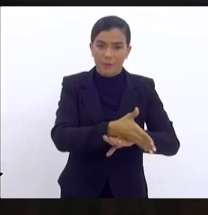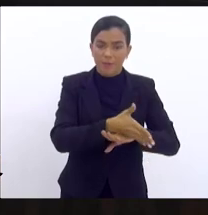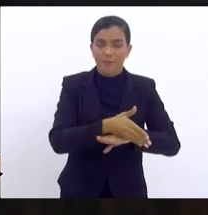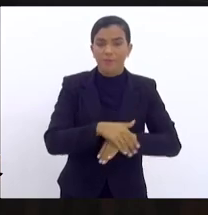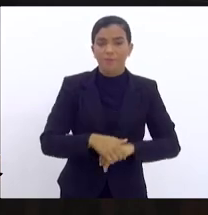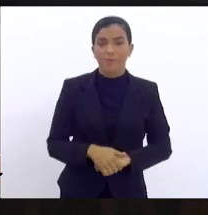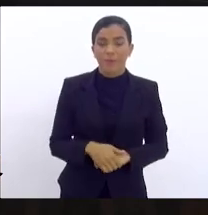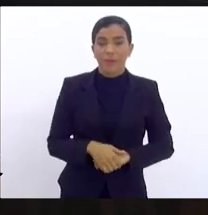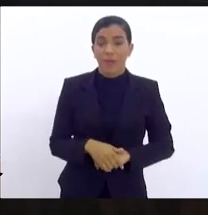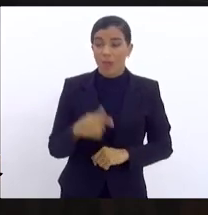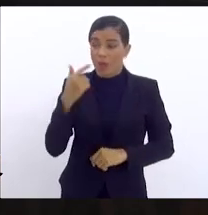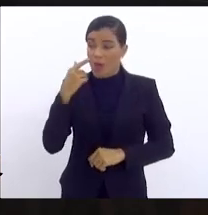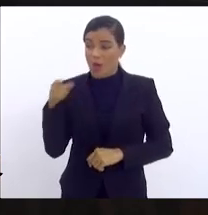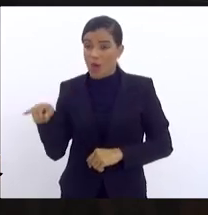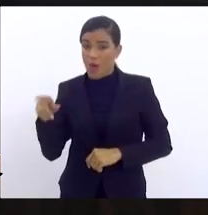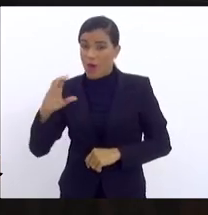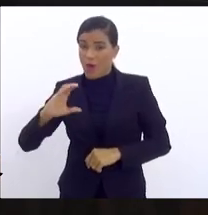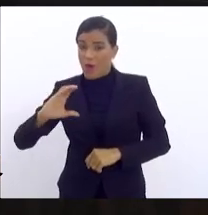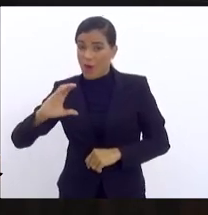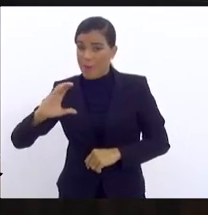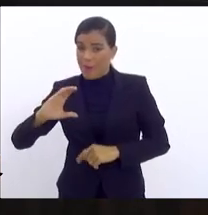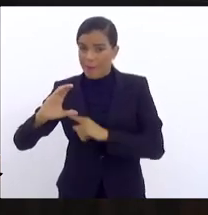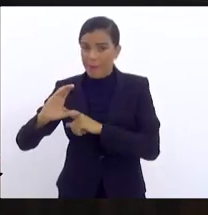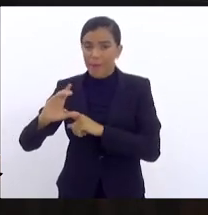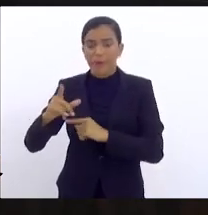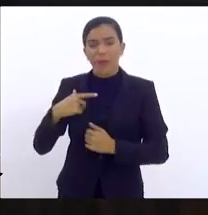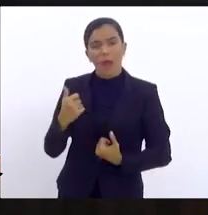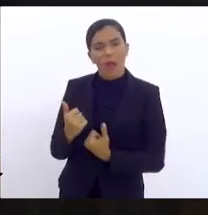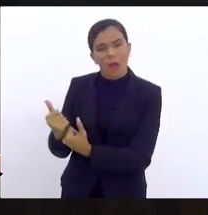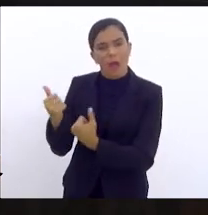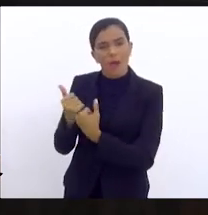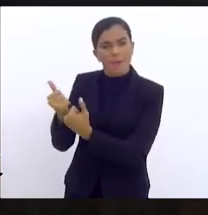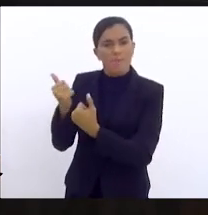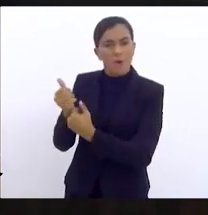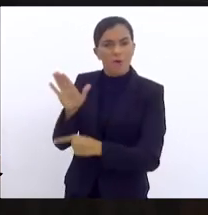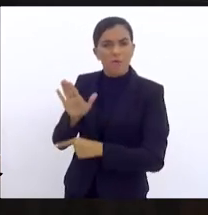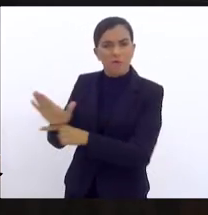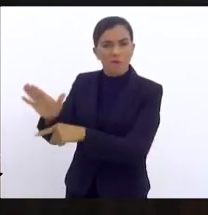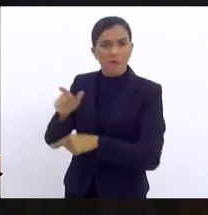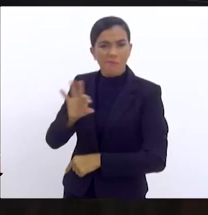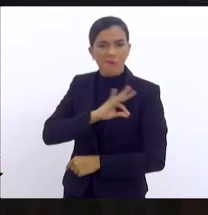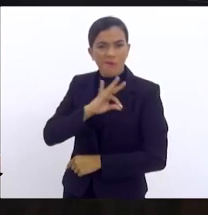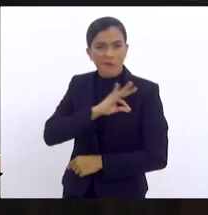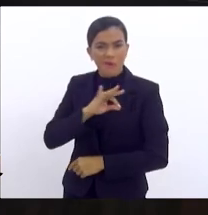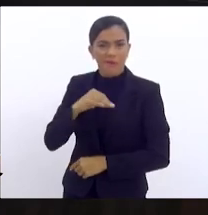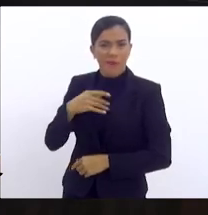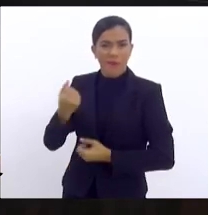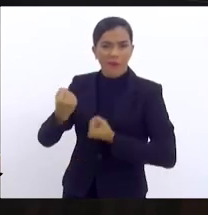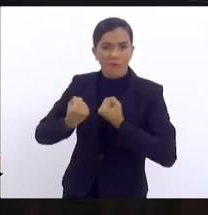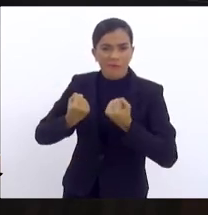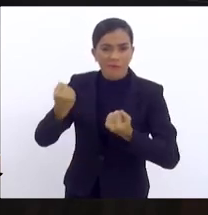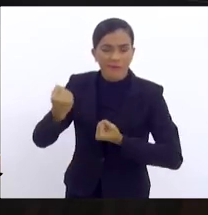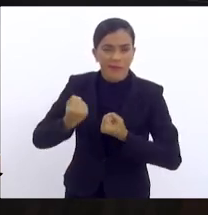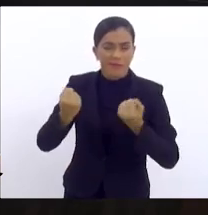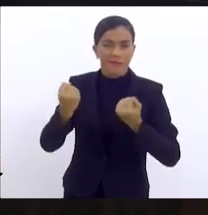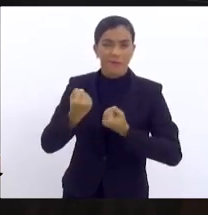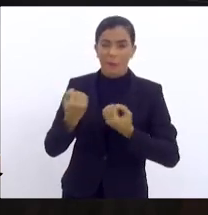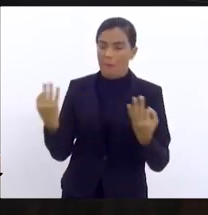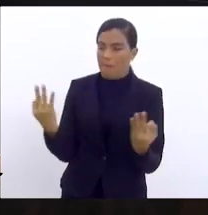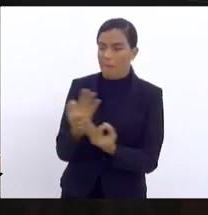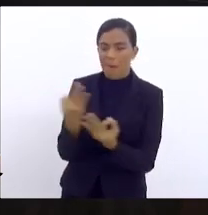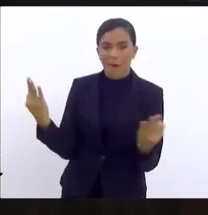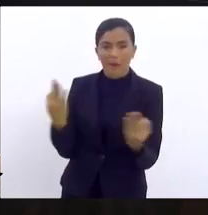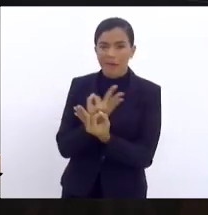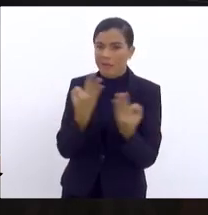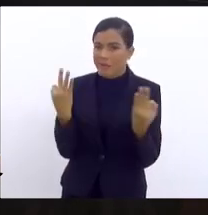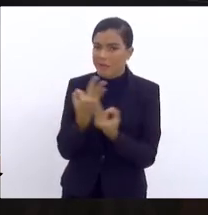Copacabana chove apoio chove policiais viaturas impecáveis